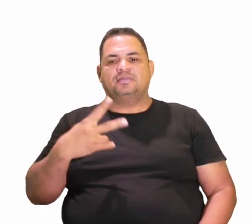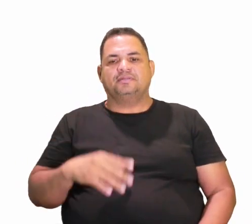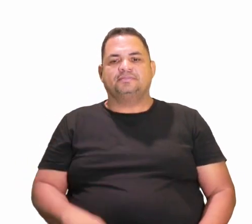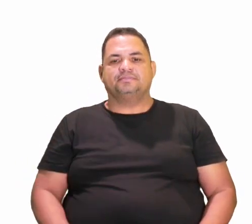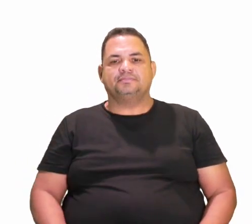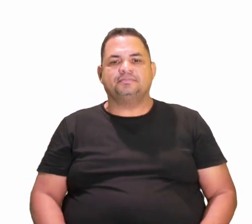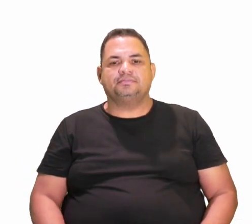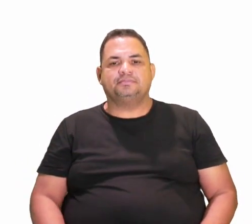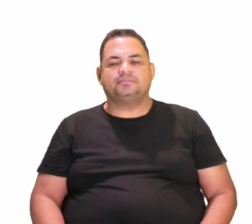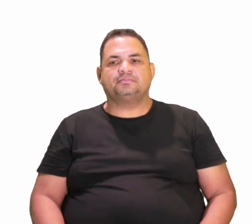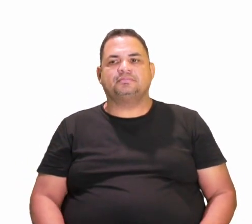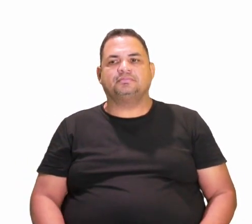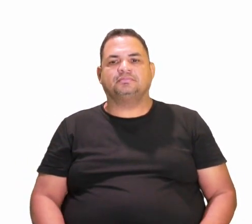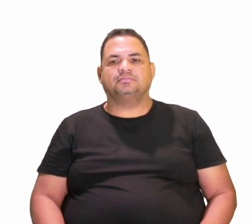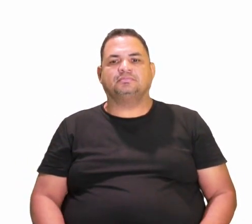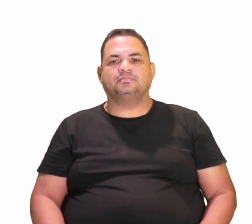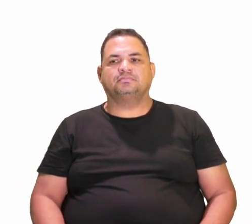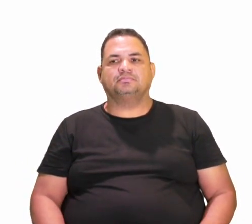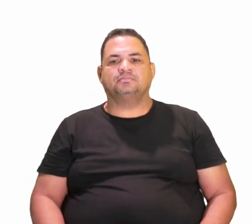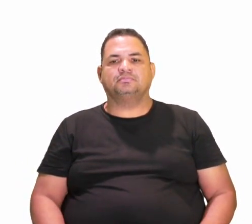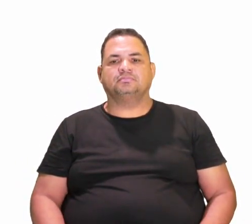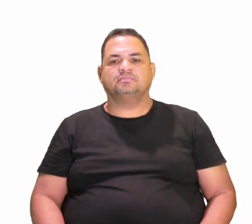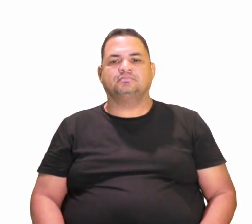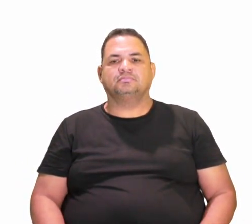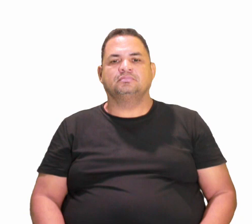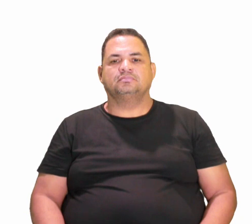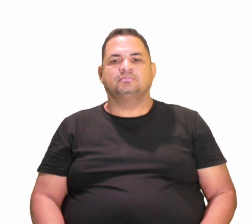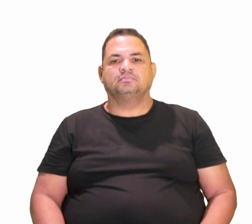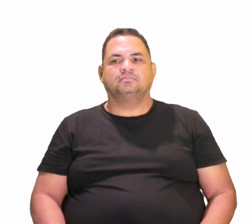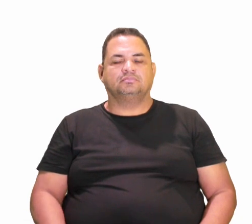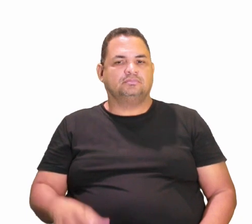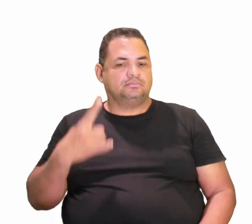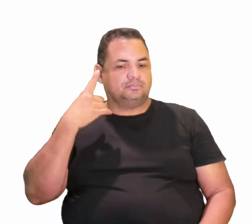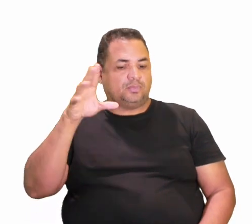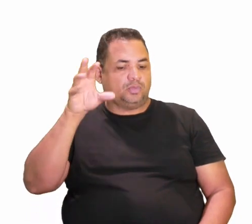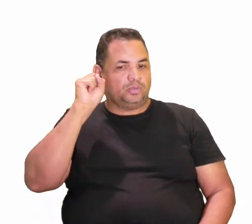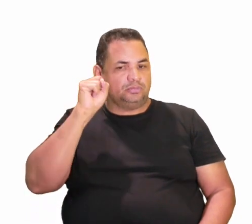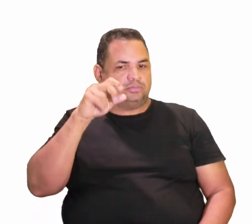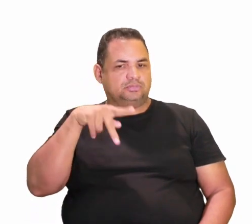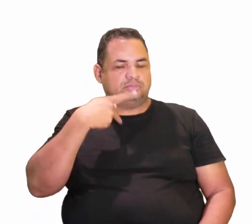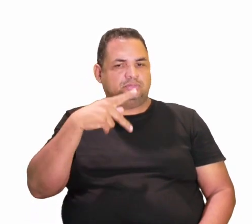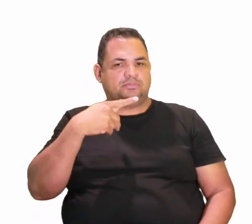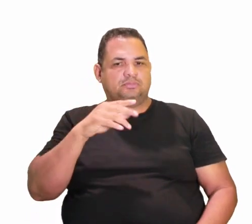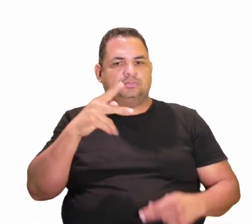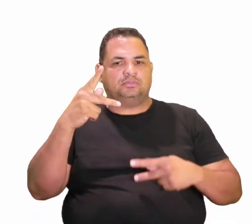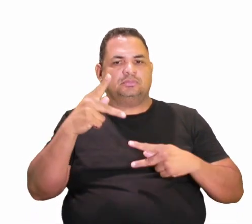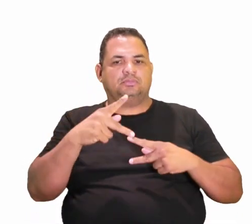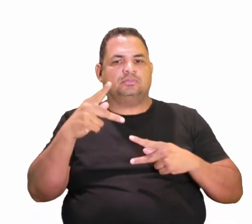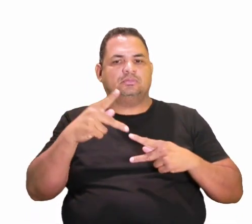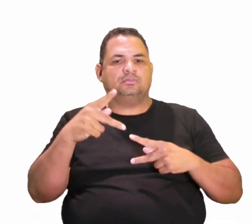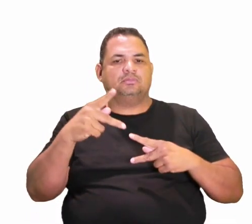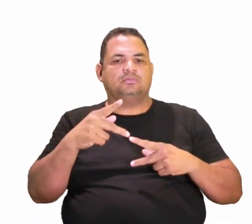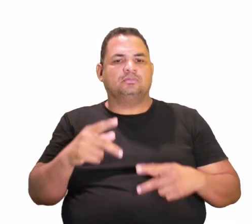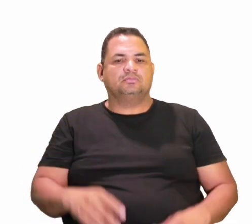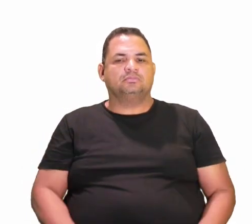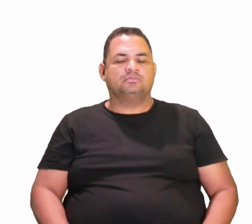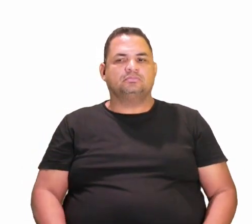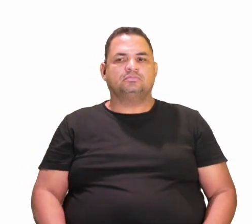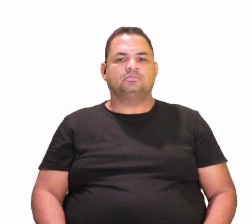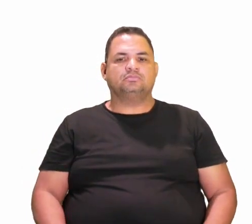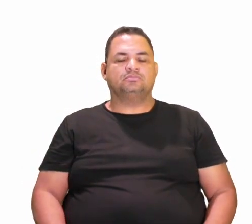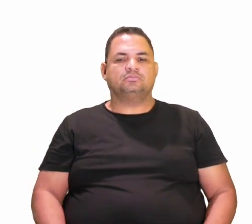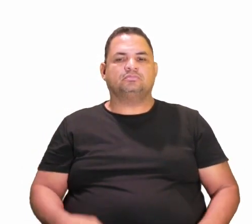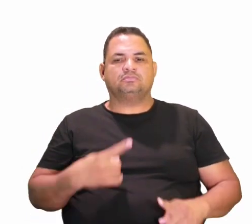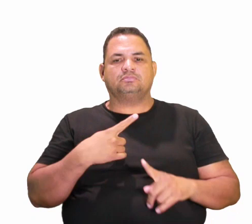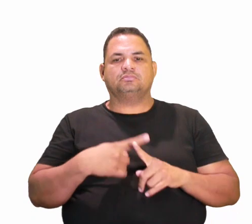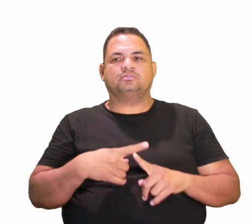que elas se... Mano, escuta o que eu estou te falando, alunos. Essas duas preposições ainda vão causar um probleminha.